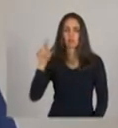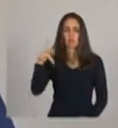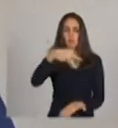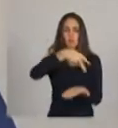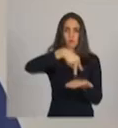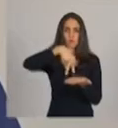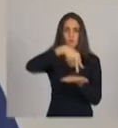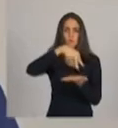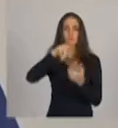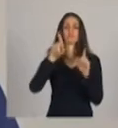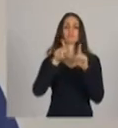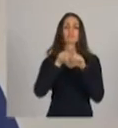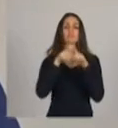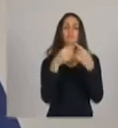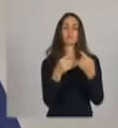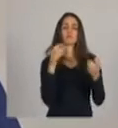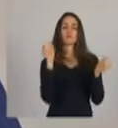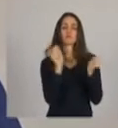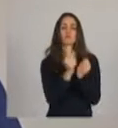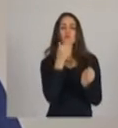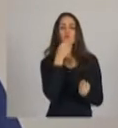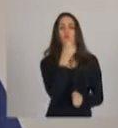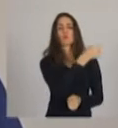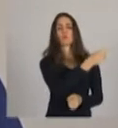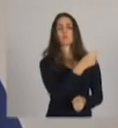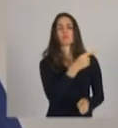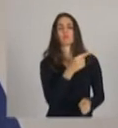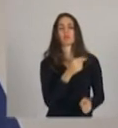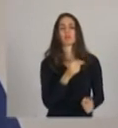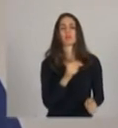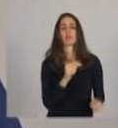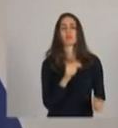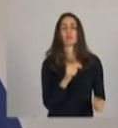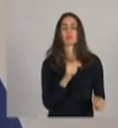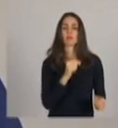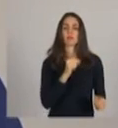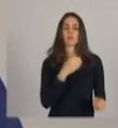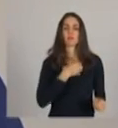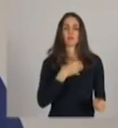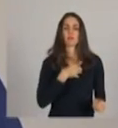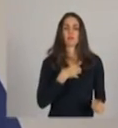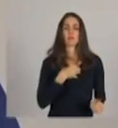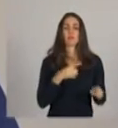ainda com Joãozinho da Gomeia, sacerdote do Candomblé de Angola,